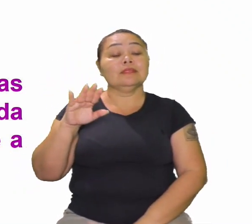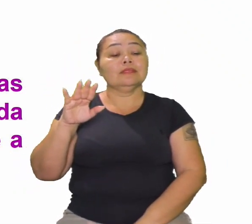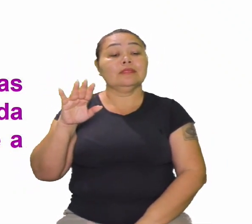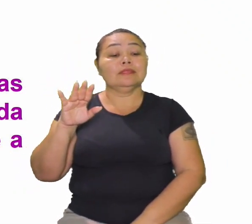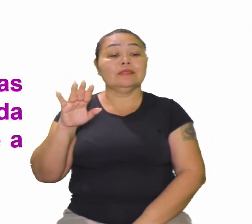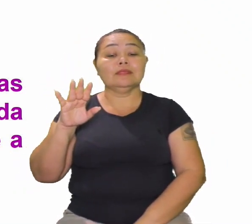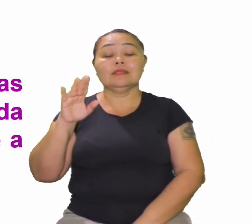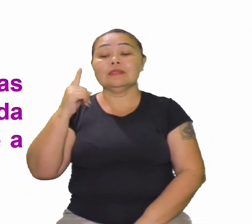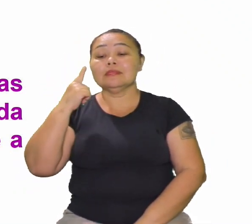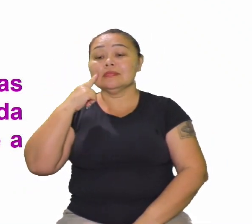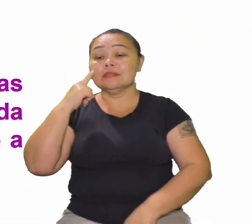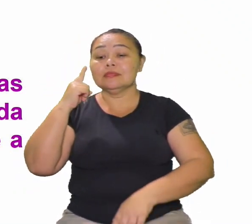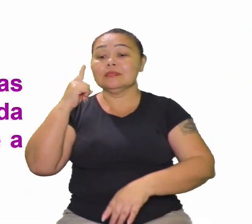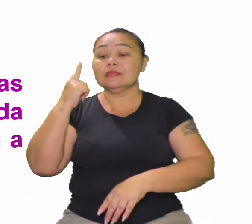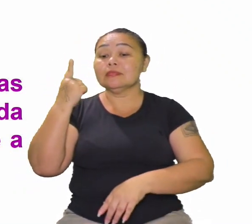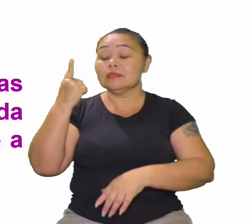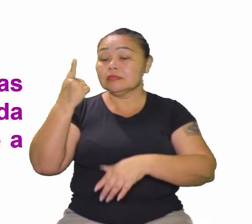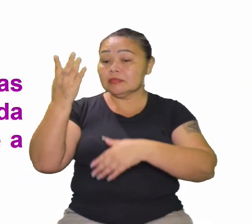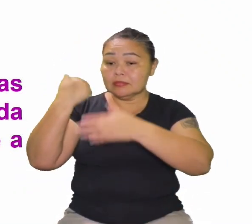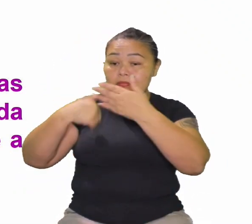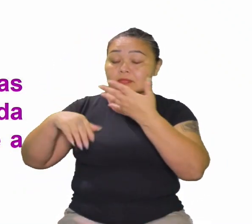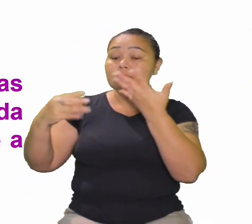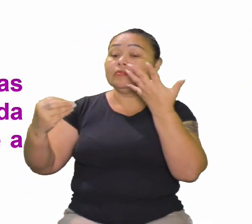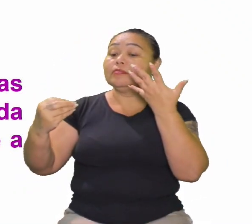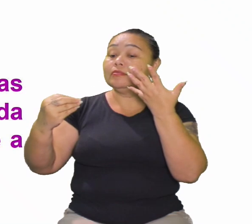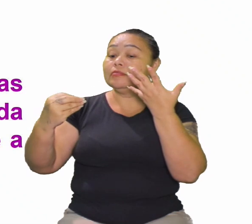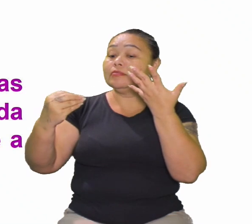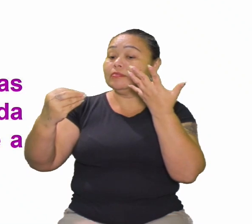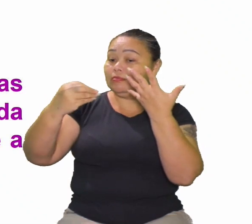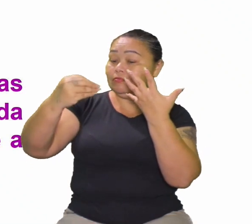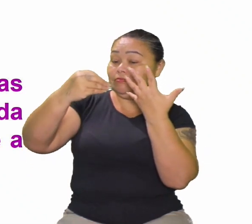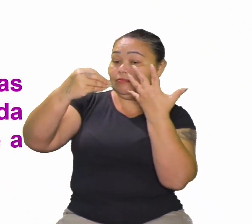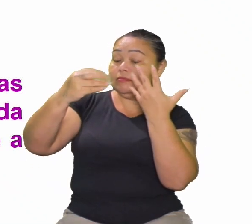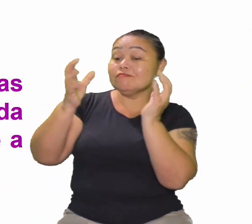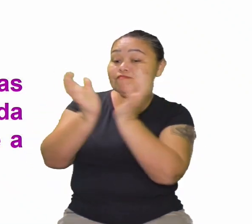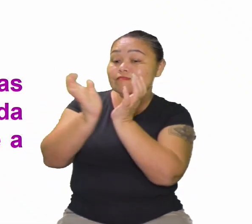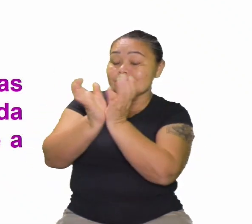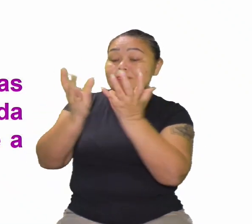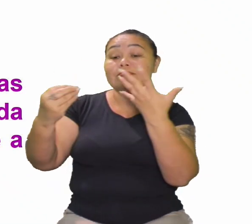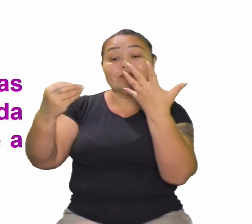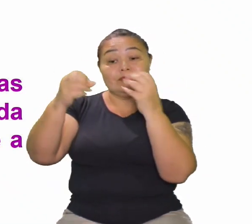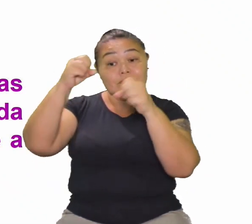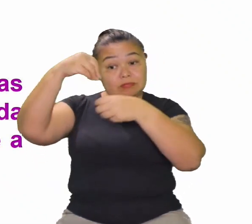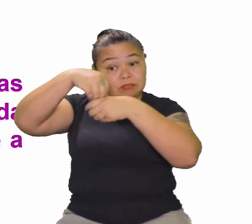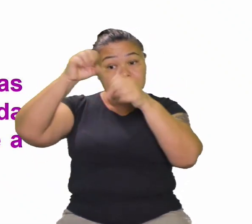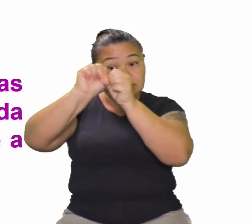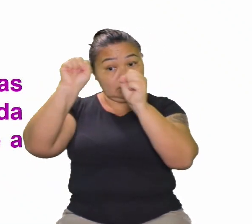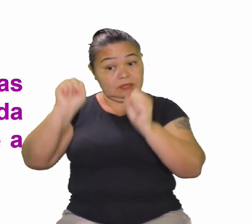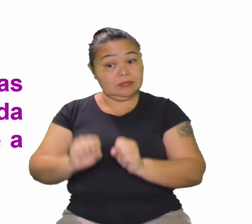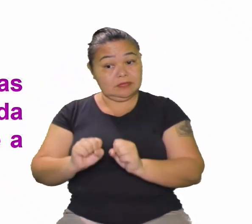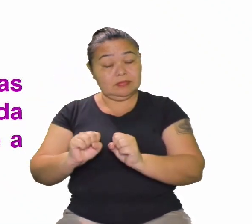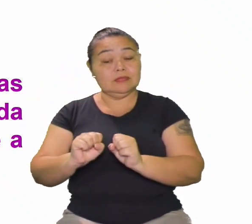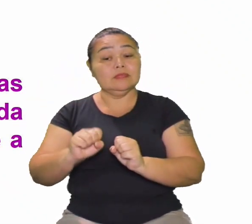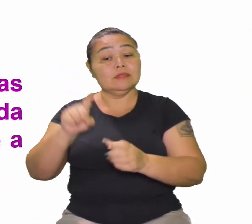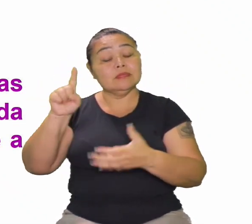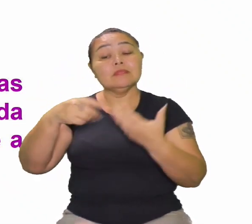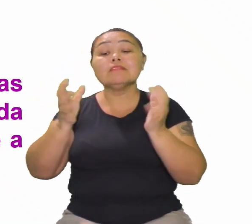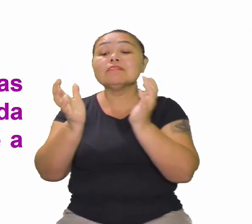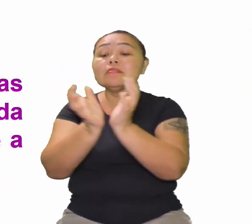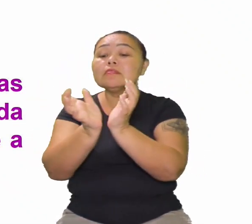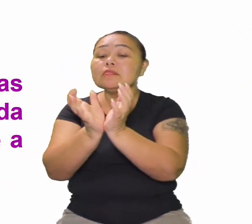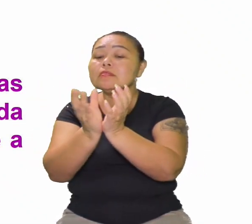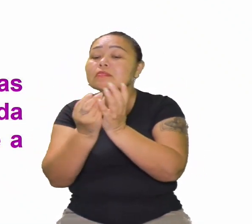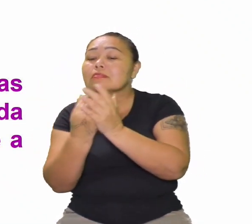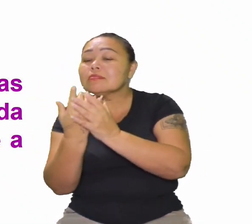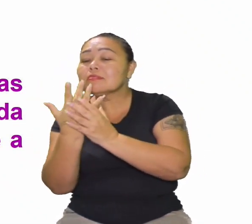das espécies prestadoras de serviços dentro dos SAFs. E essas espécies, né,